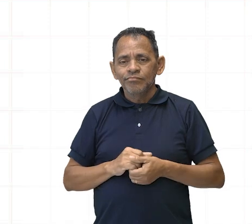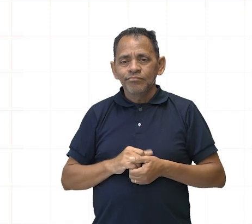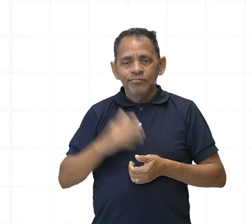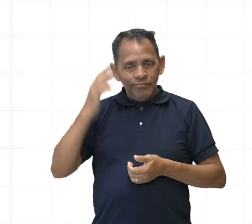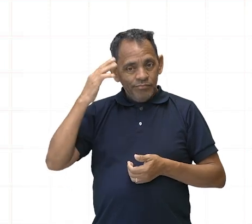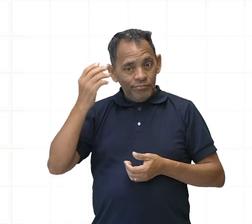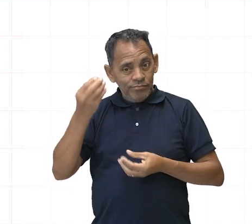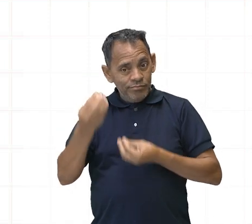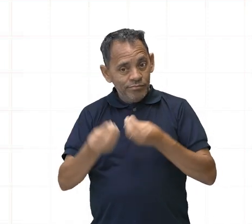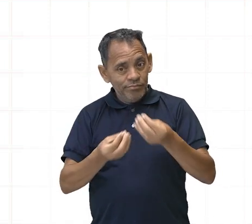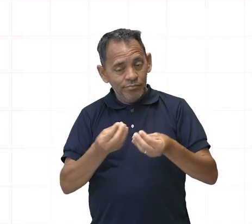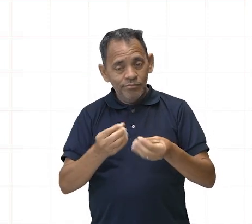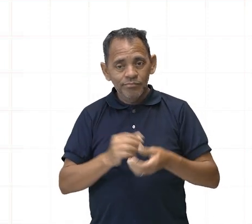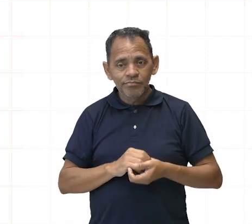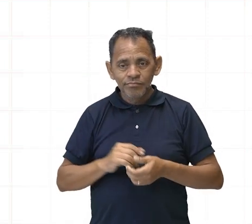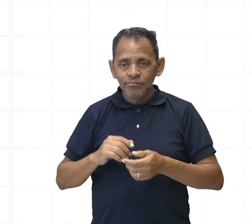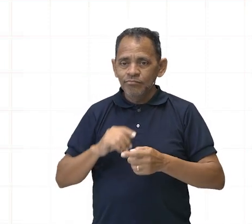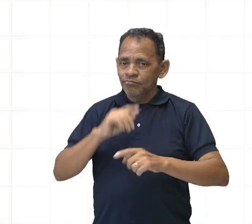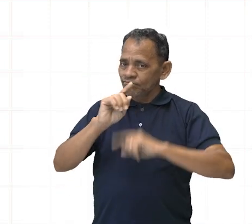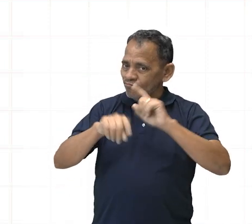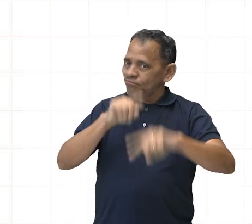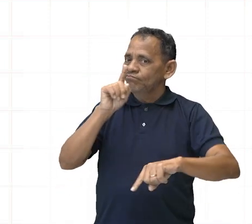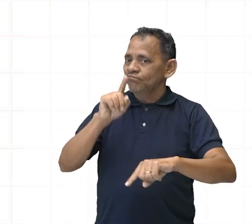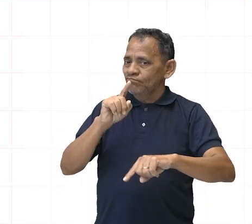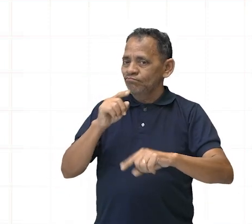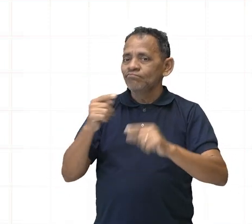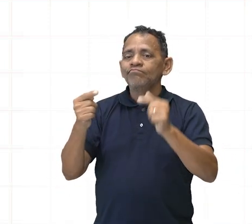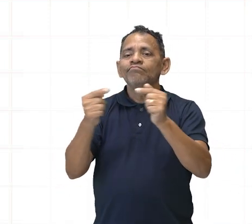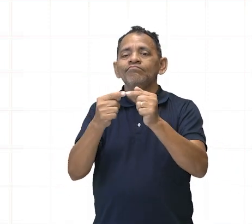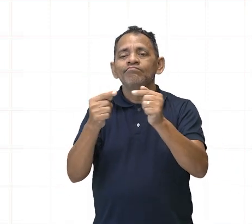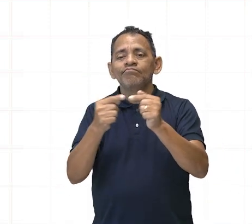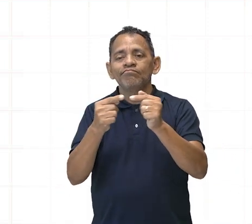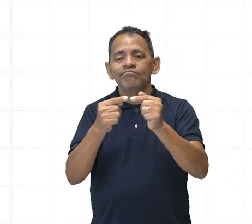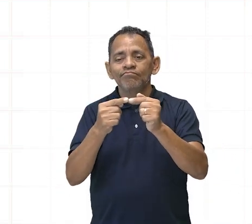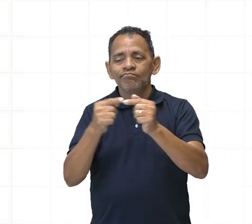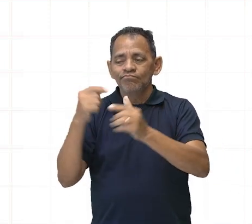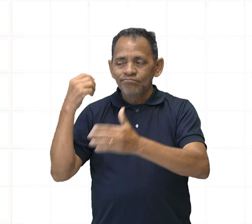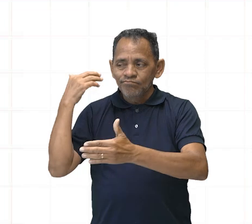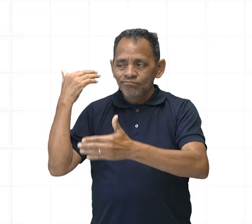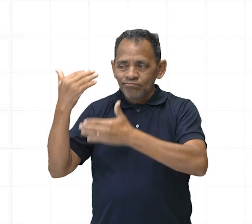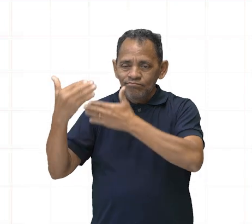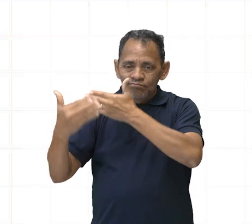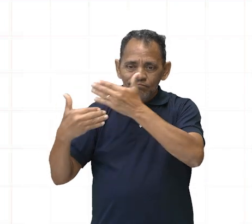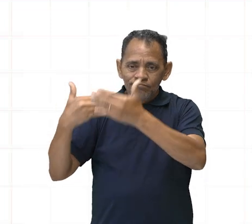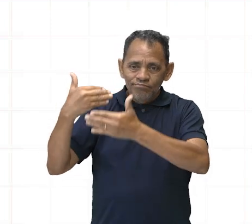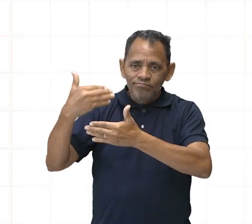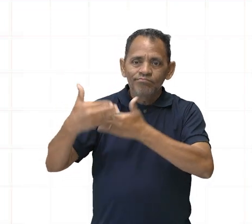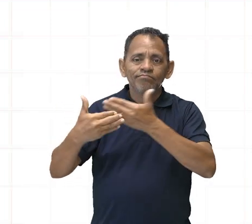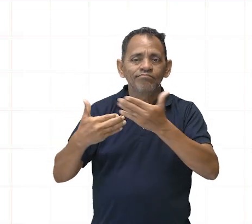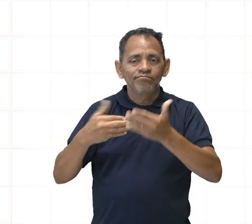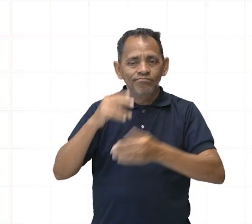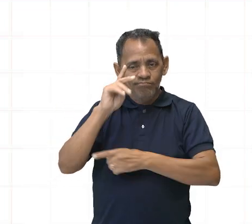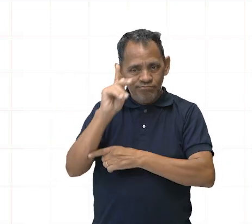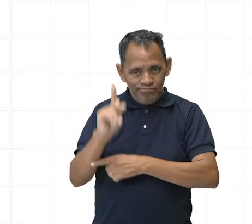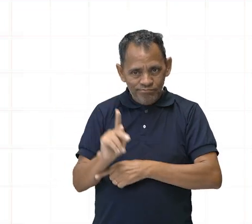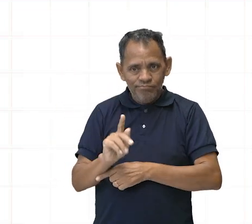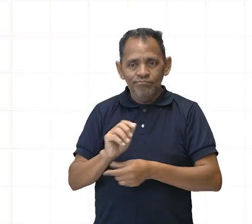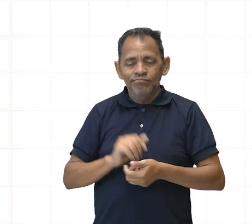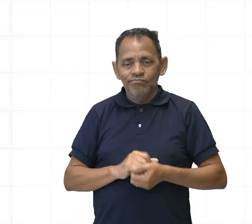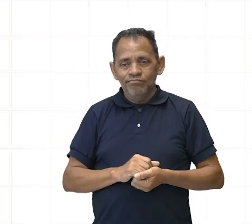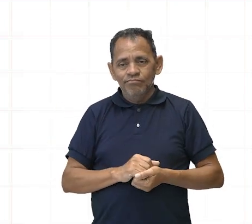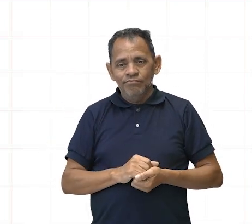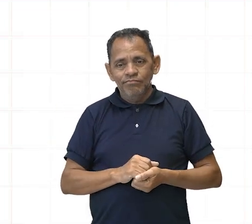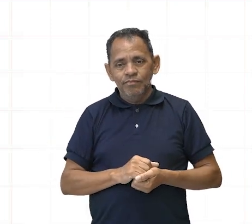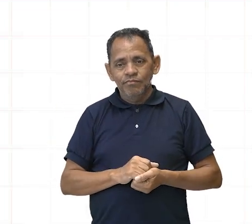aí uma evolução de acordo com o passar da história, tá? Ocorre evolução ao longo da história